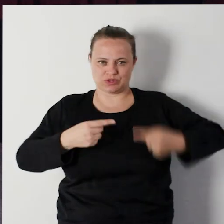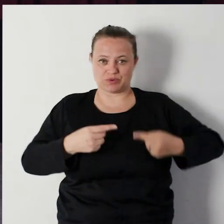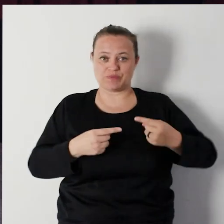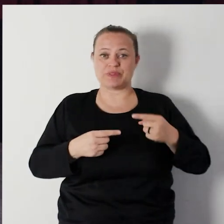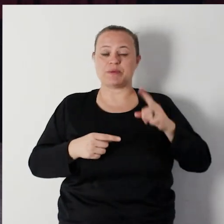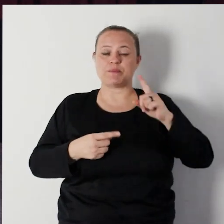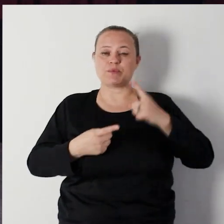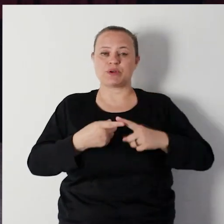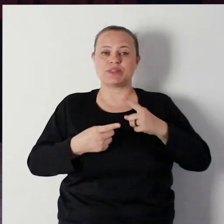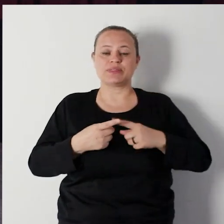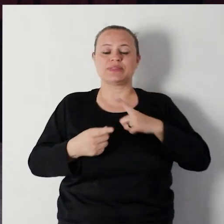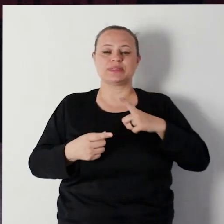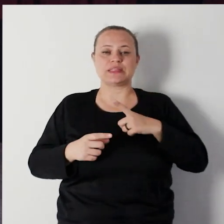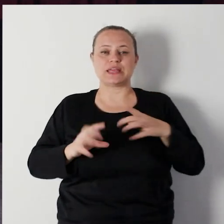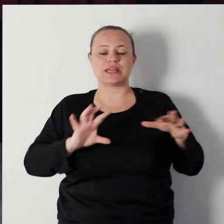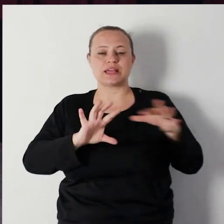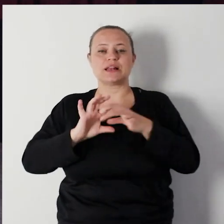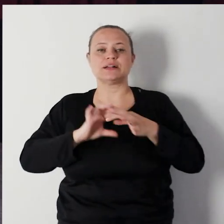central nessa discussão